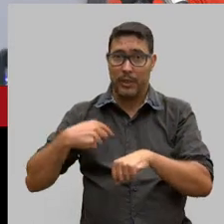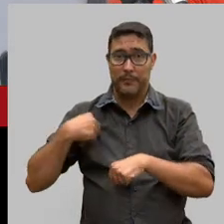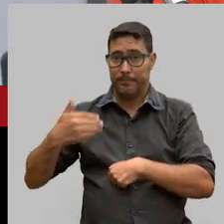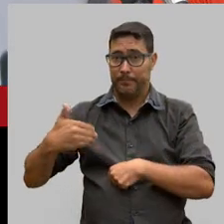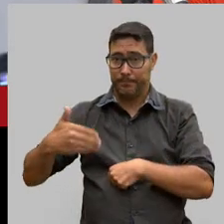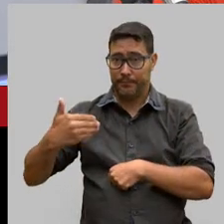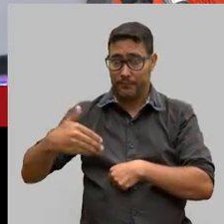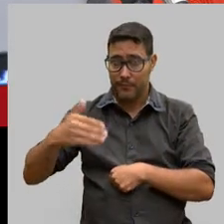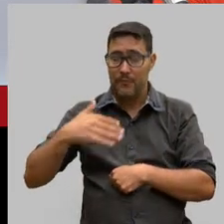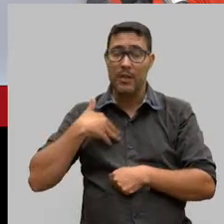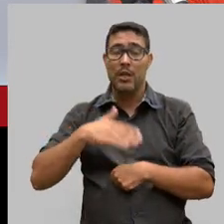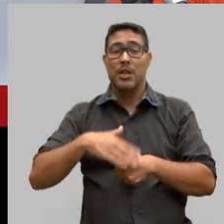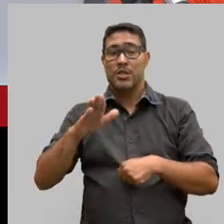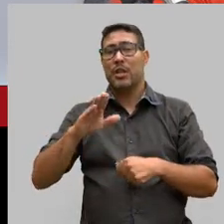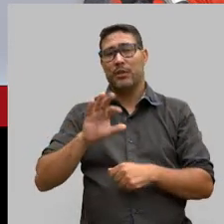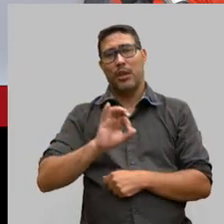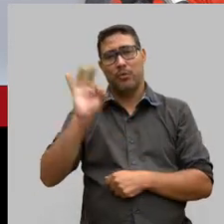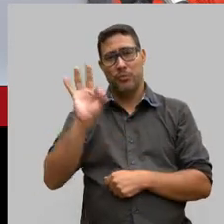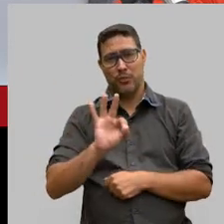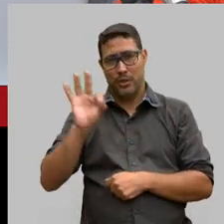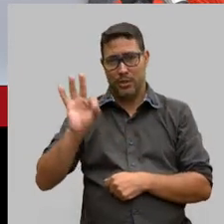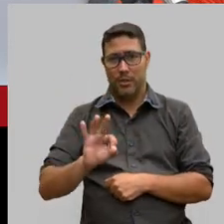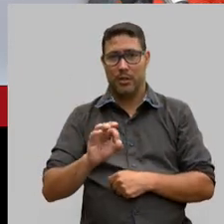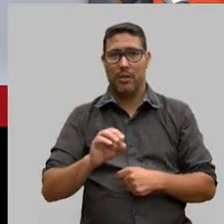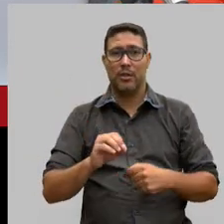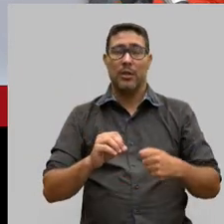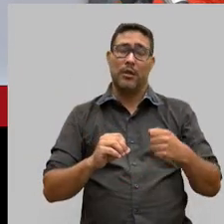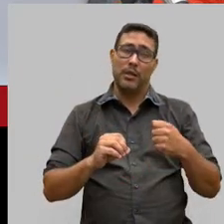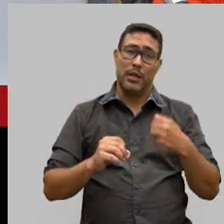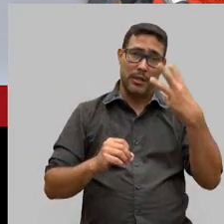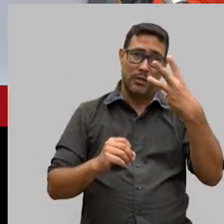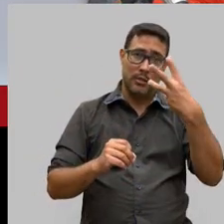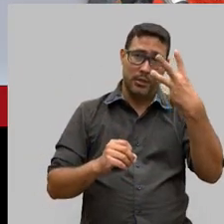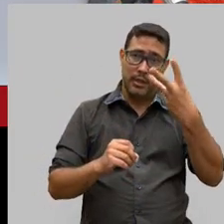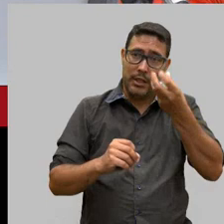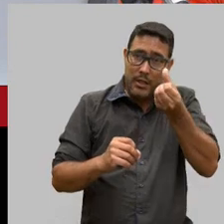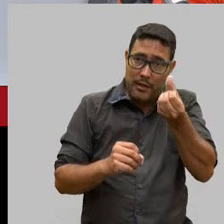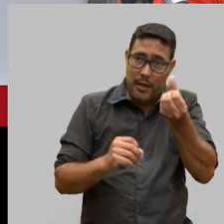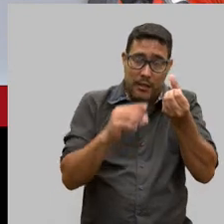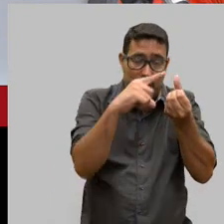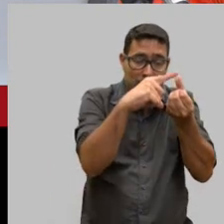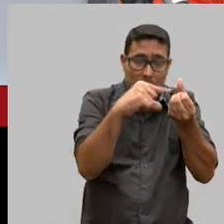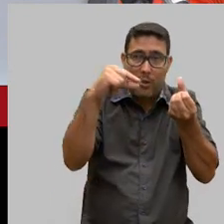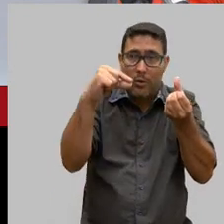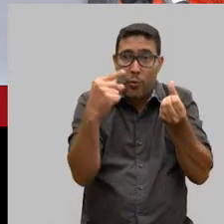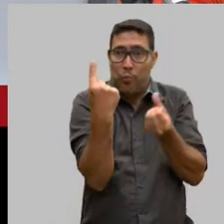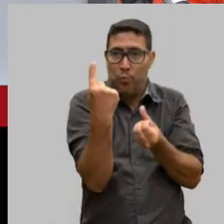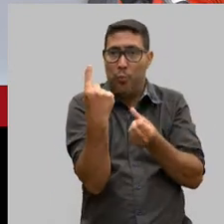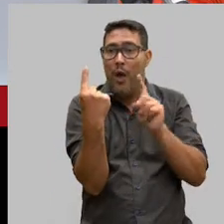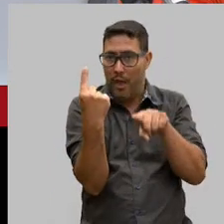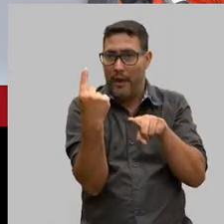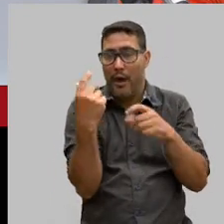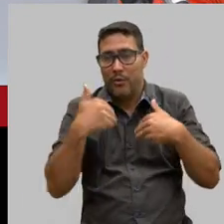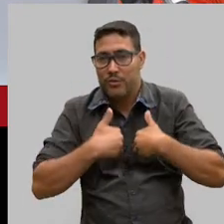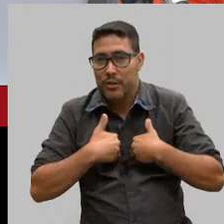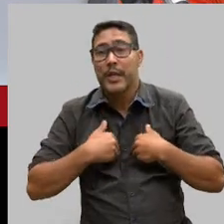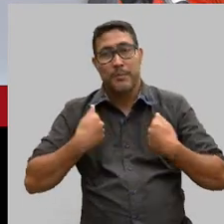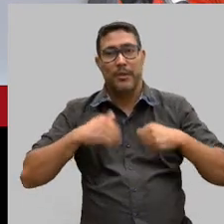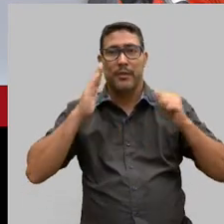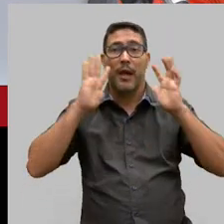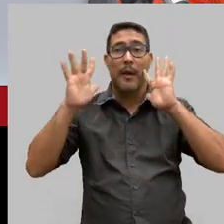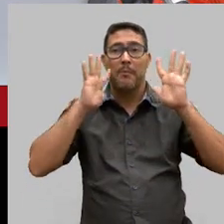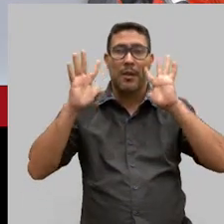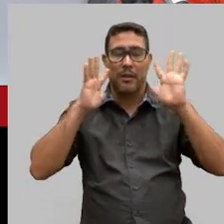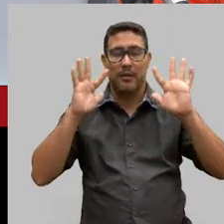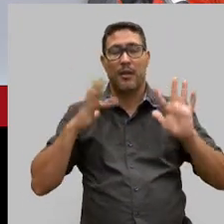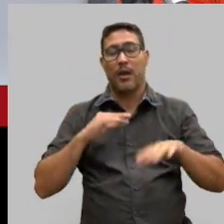índice de um de cada 361 nós precisamos repensar aí as nossas e a nossa sociedade como inclusiva